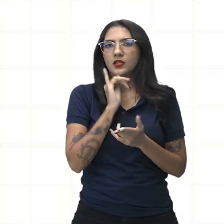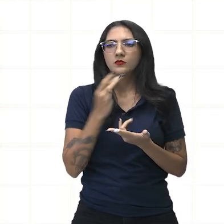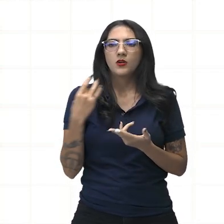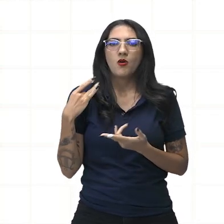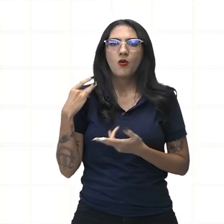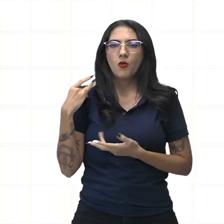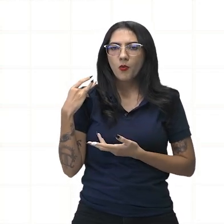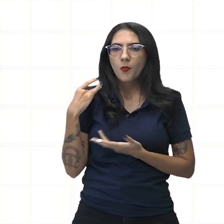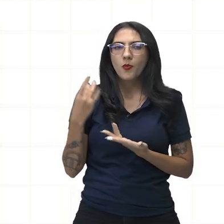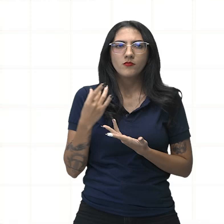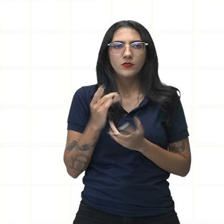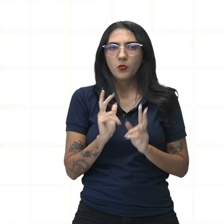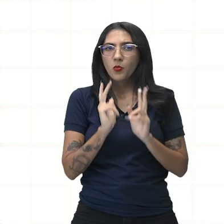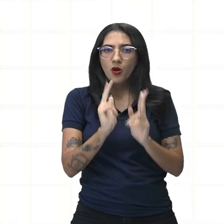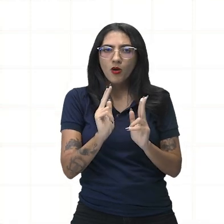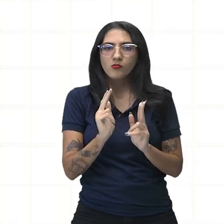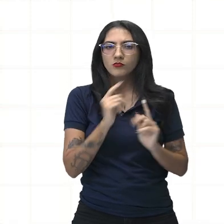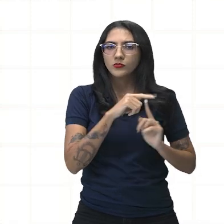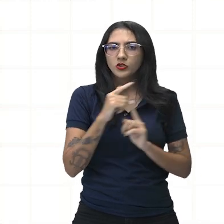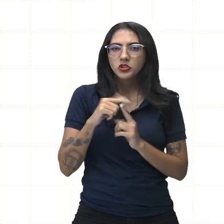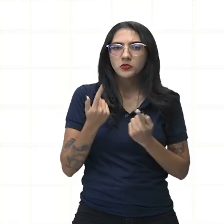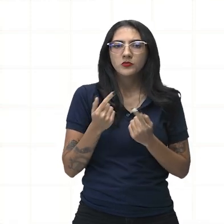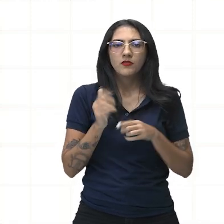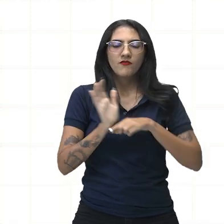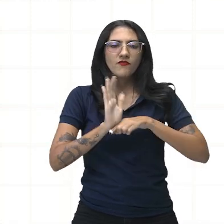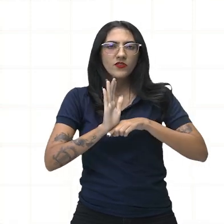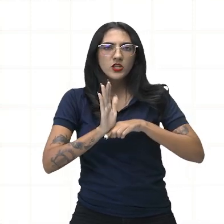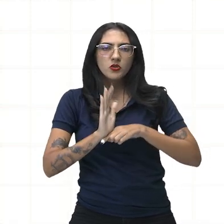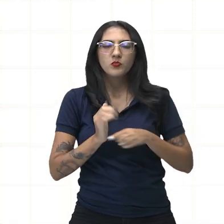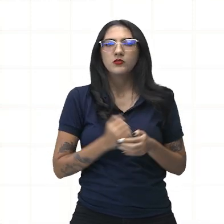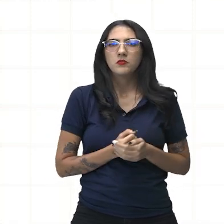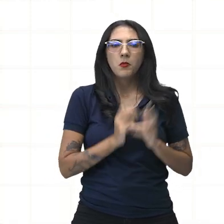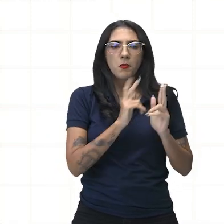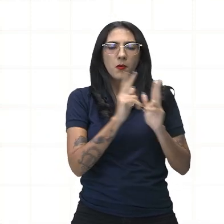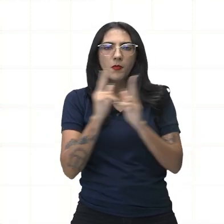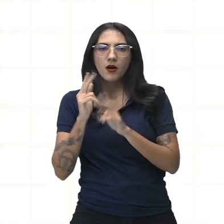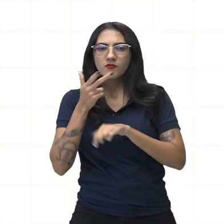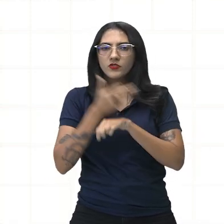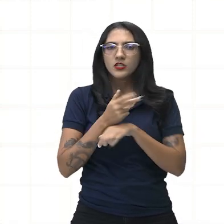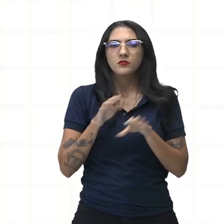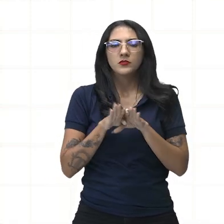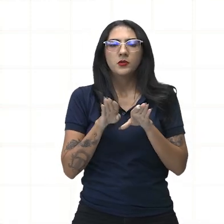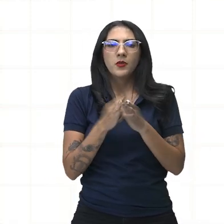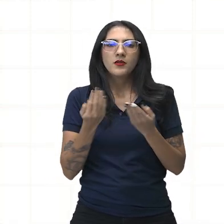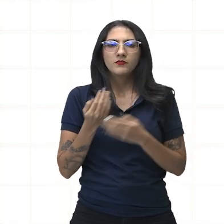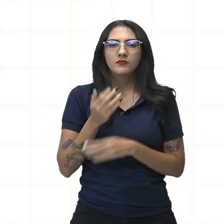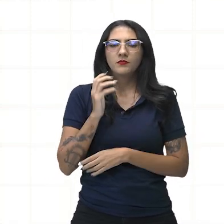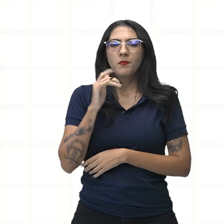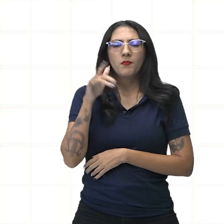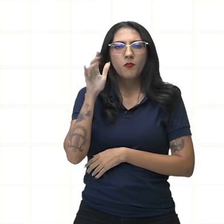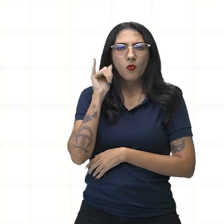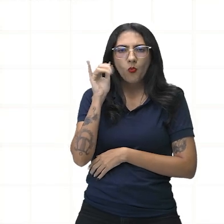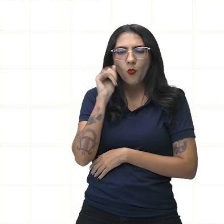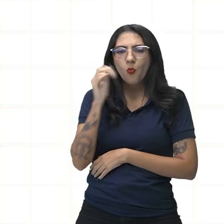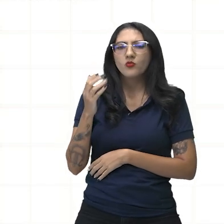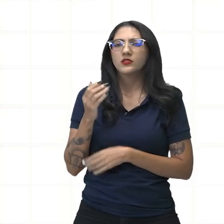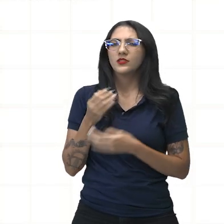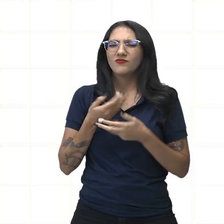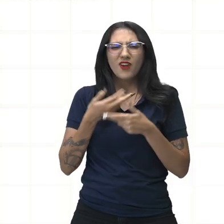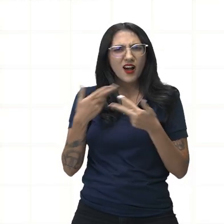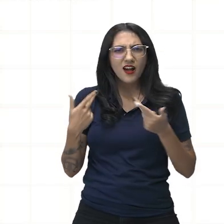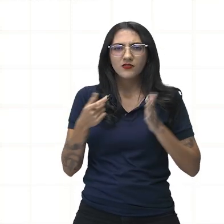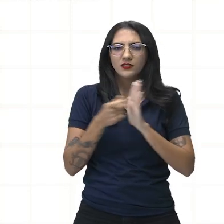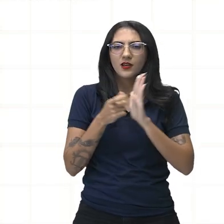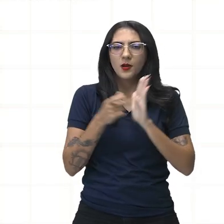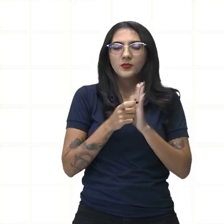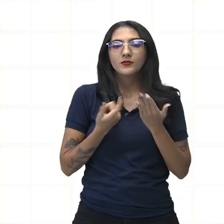gente consome as mesmas marcas, os mesmos filmes, as séries, as músicas, os aplicativos. Isso criou